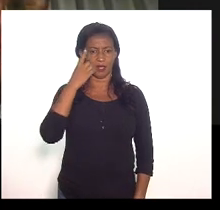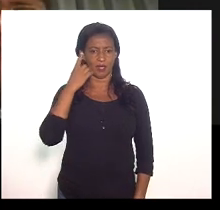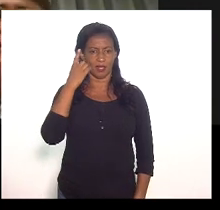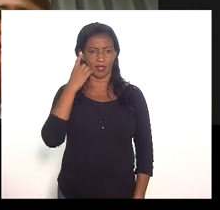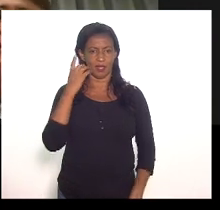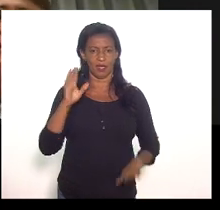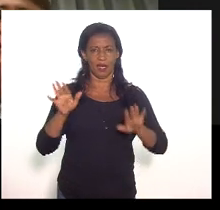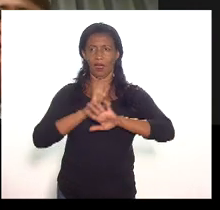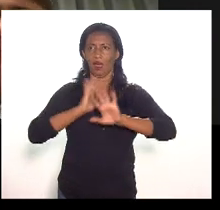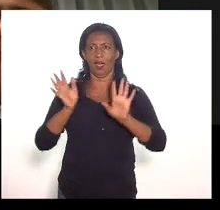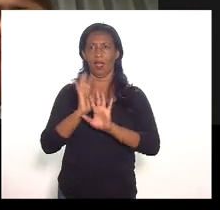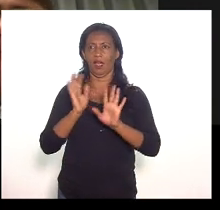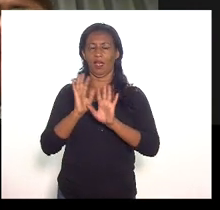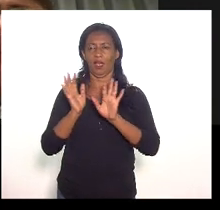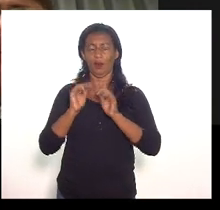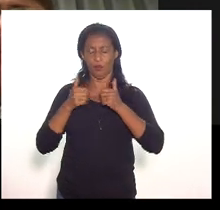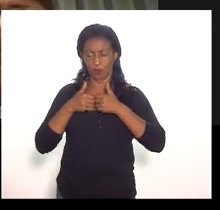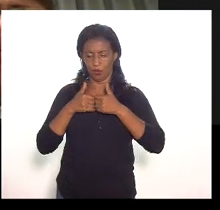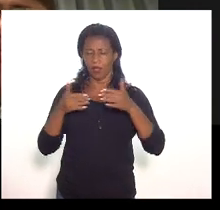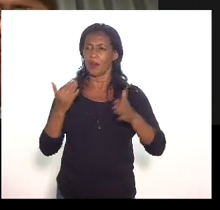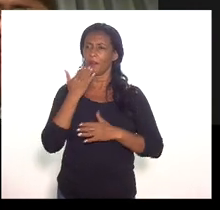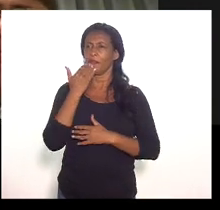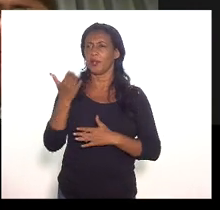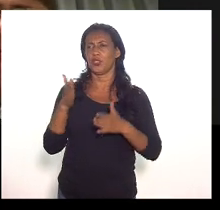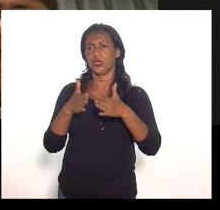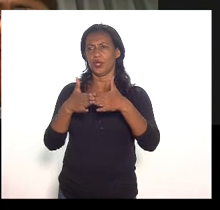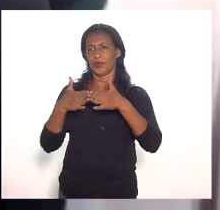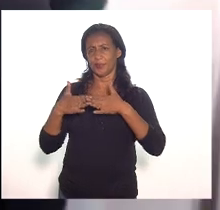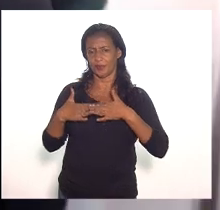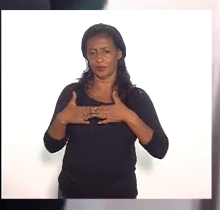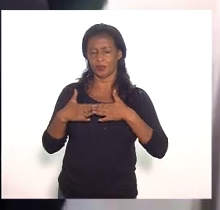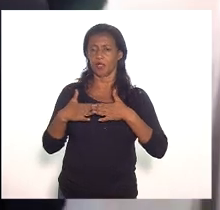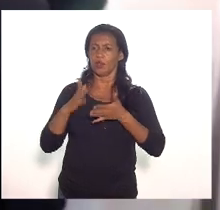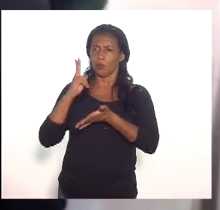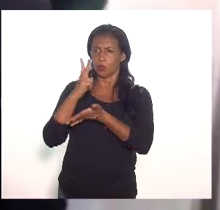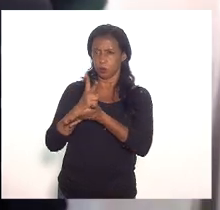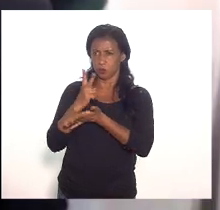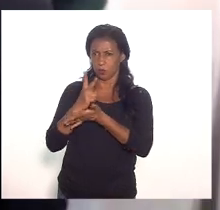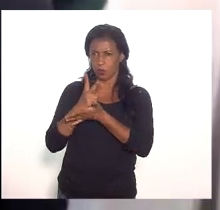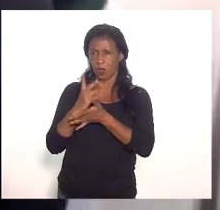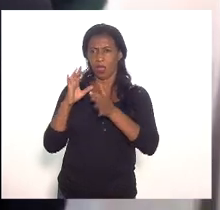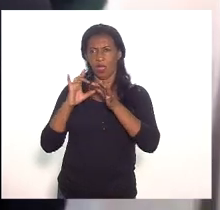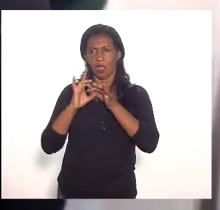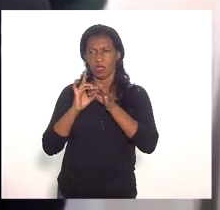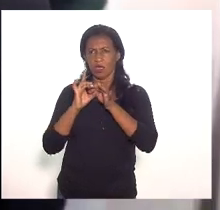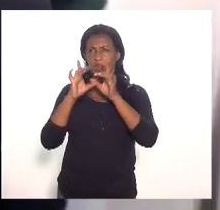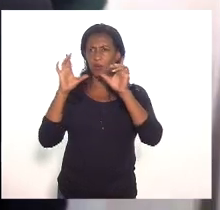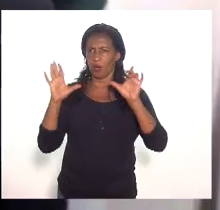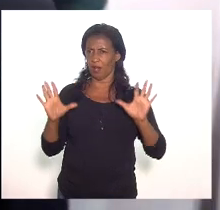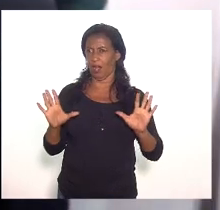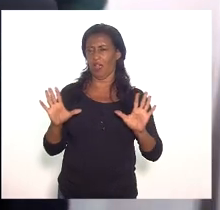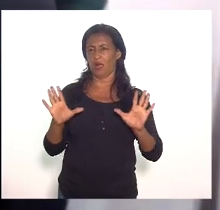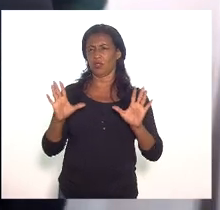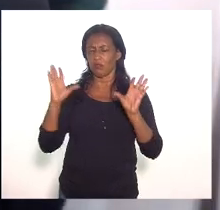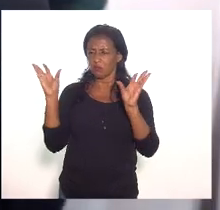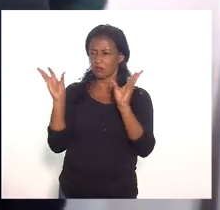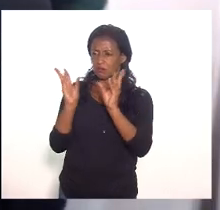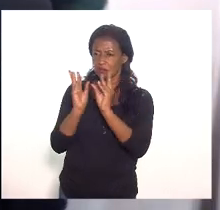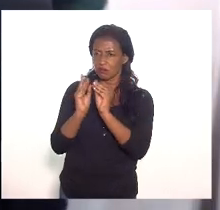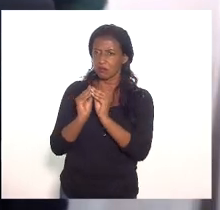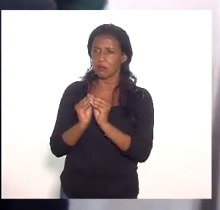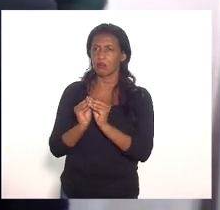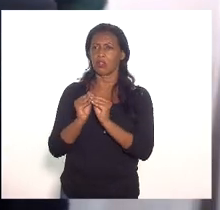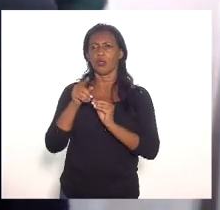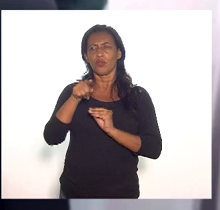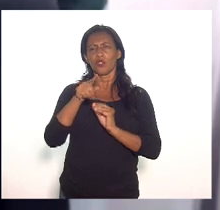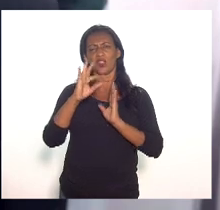nem tréplica. Vamos caminhar aqui. Eu vou abrir. Queria pedir gentileza aos deputados para a gente manter o ambiente democrático. Que fossem mais breves, porque vocês tinham